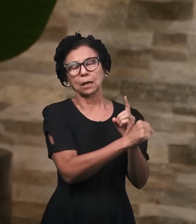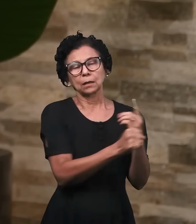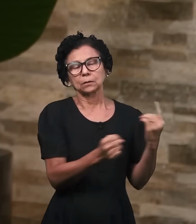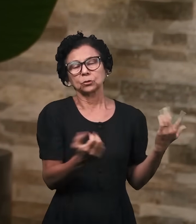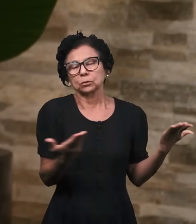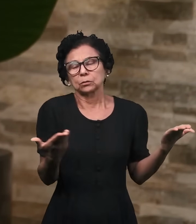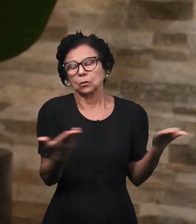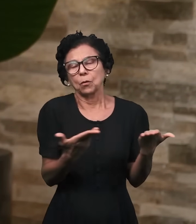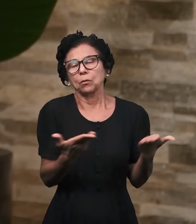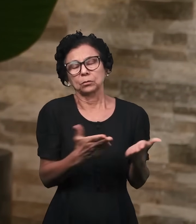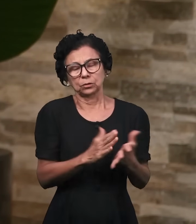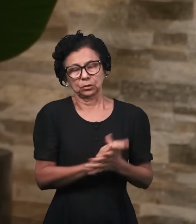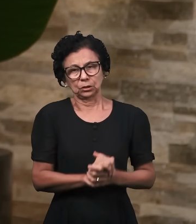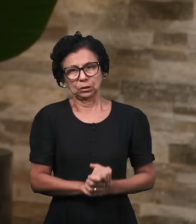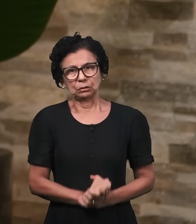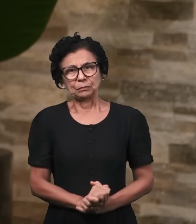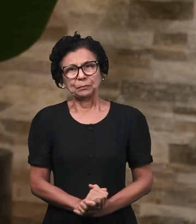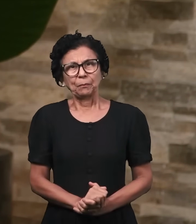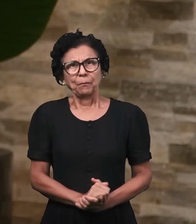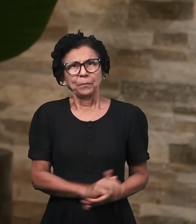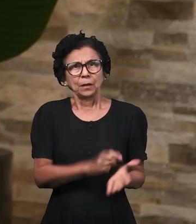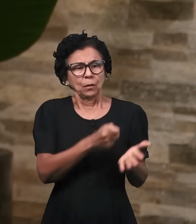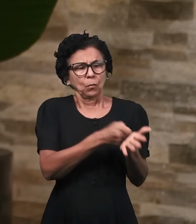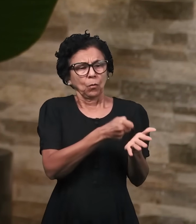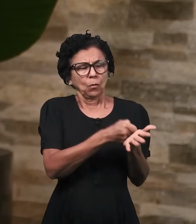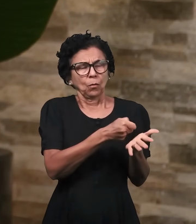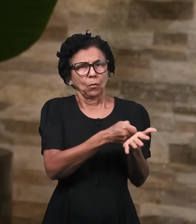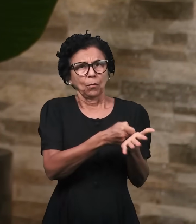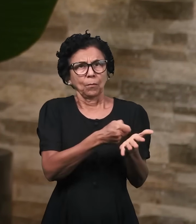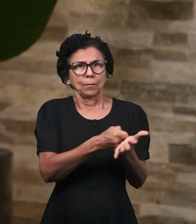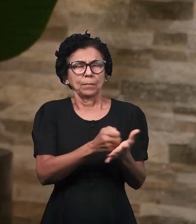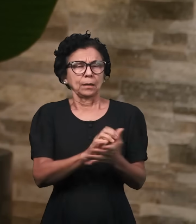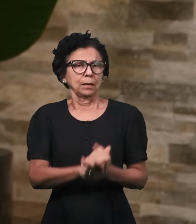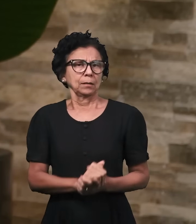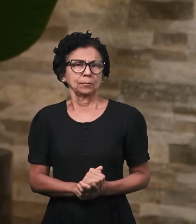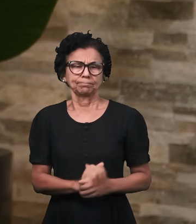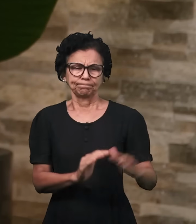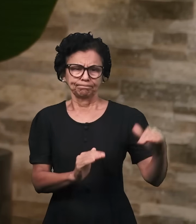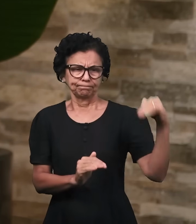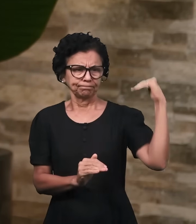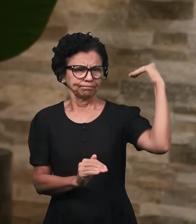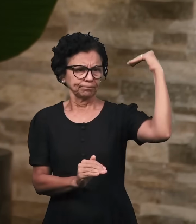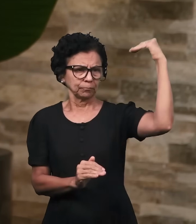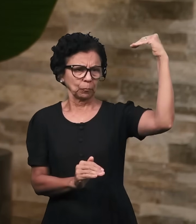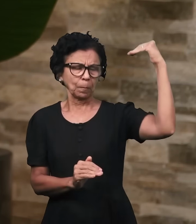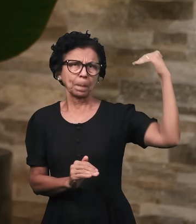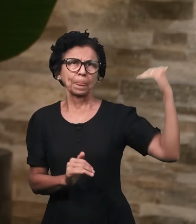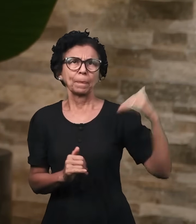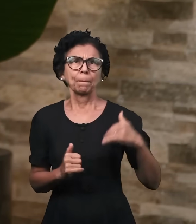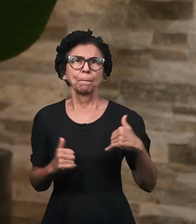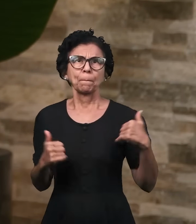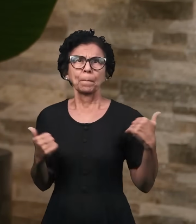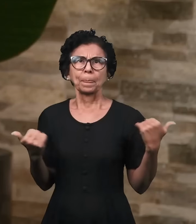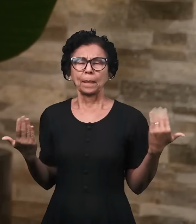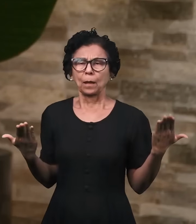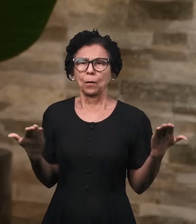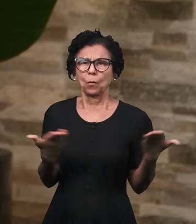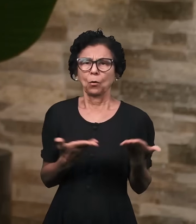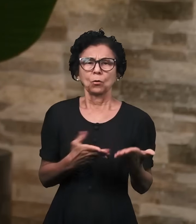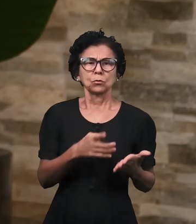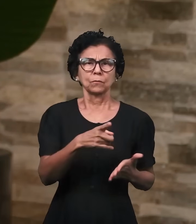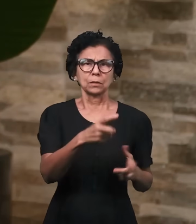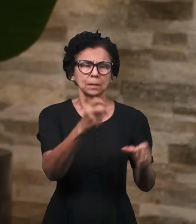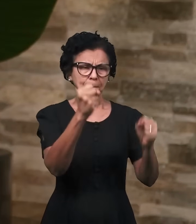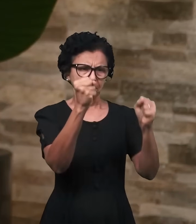uma performance sempre excelente a todo tempo, né? Hoje as palavras de ordem são: você